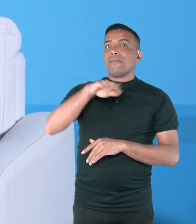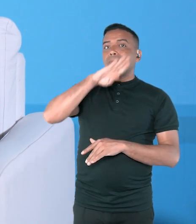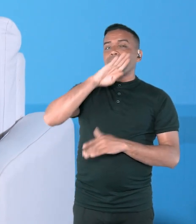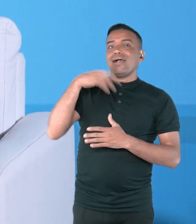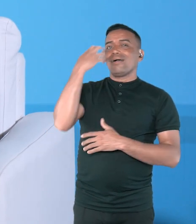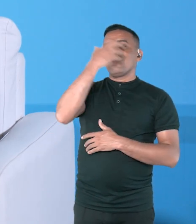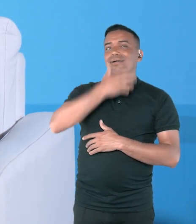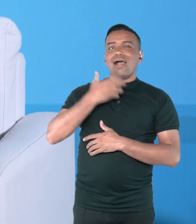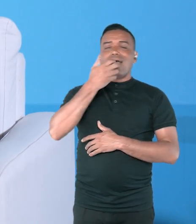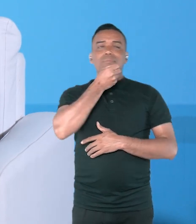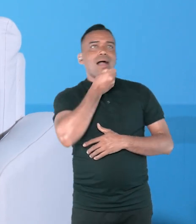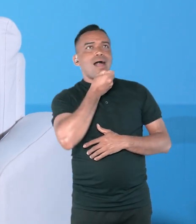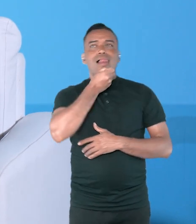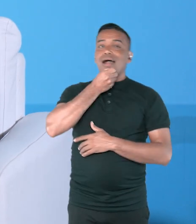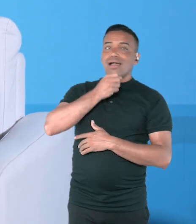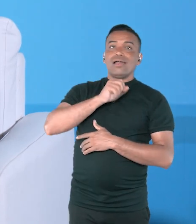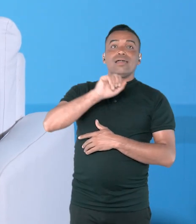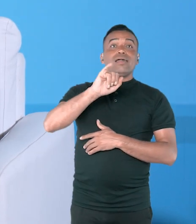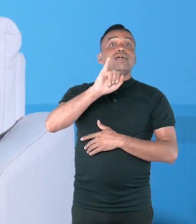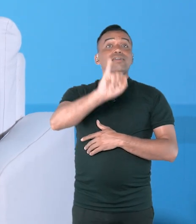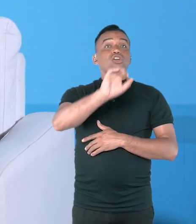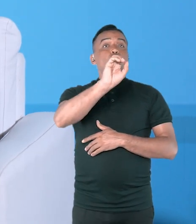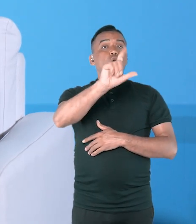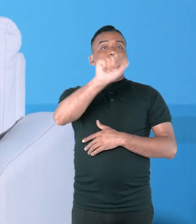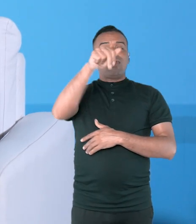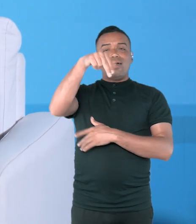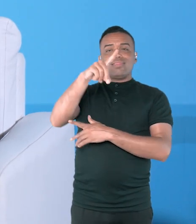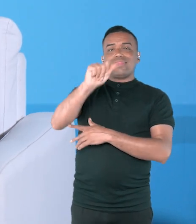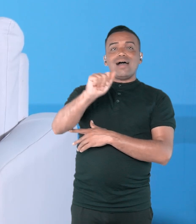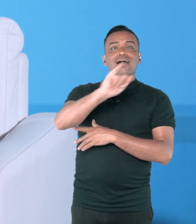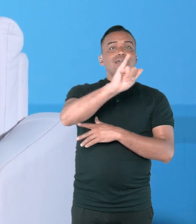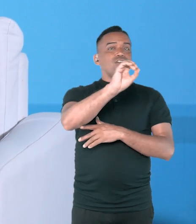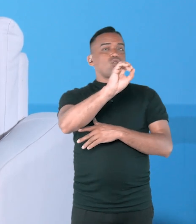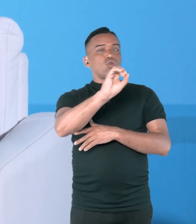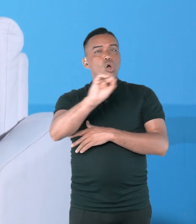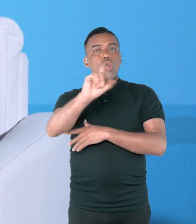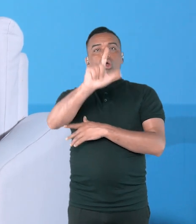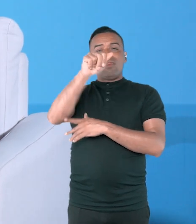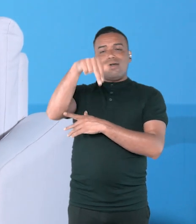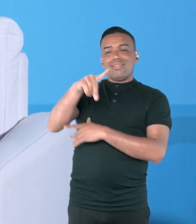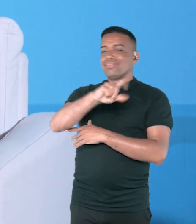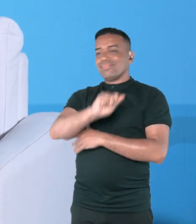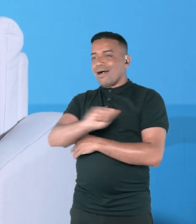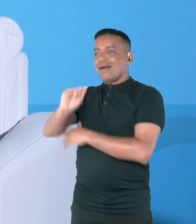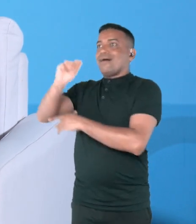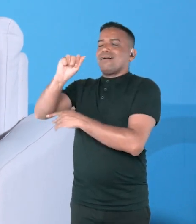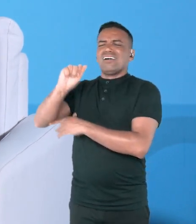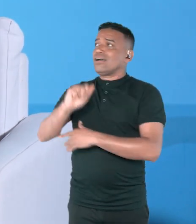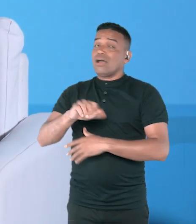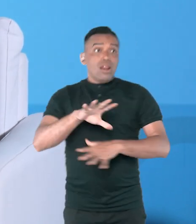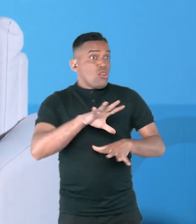ela canta. O nome dela é Yolanda e ela canta Yolanda, Yolanda. Aí ele